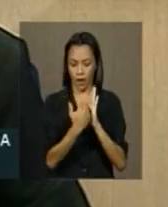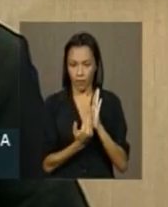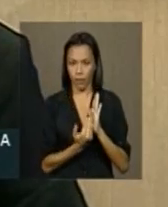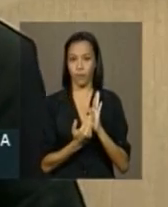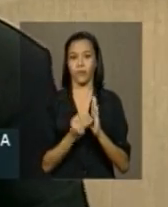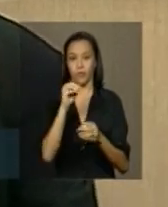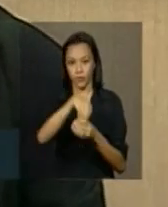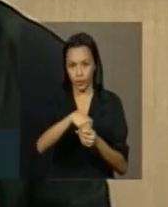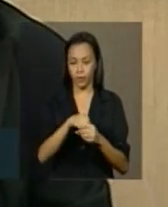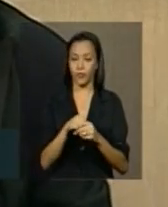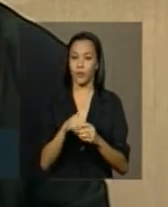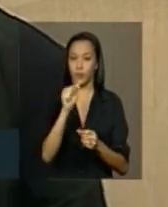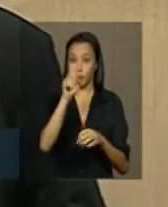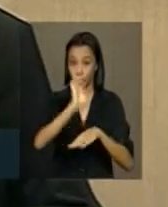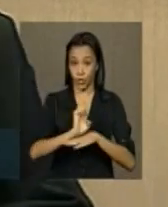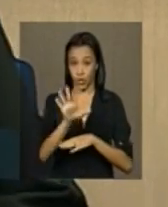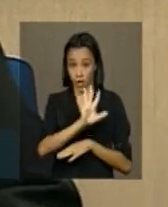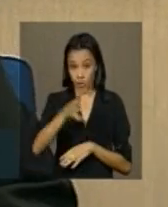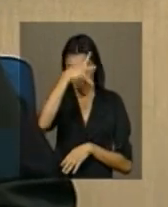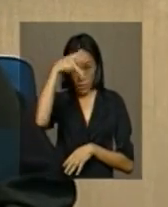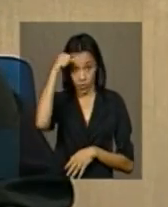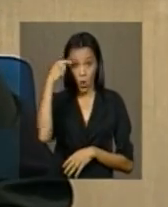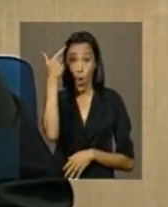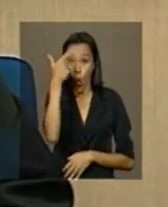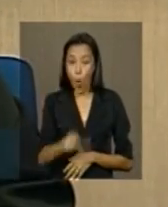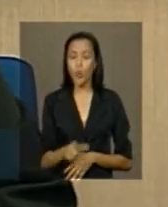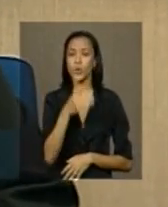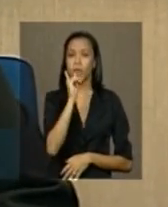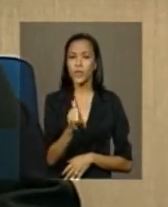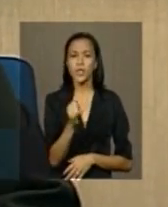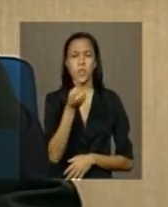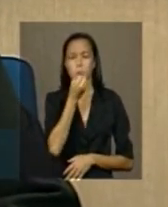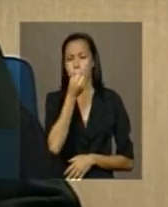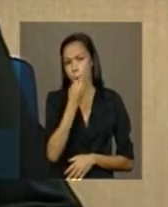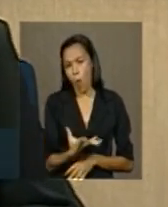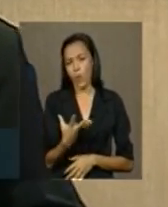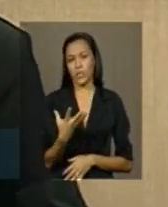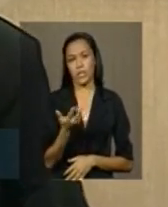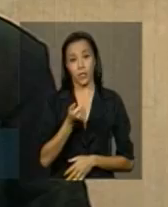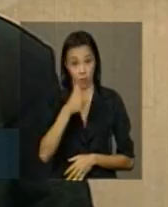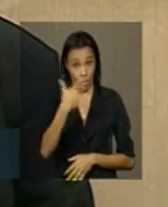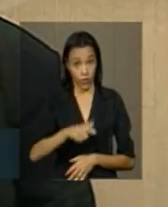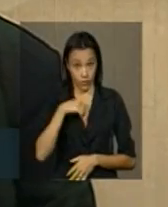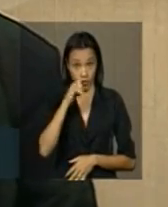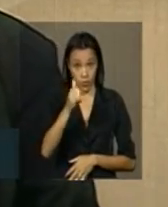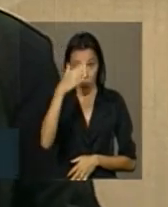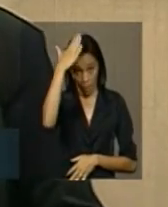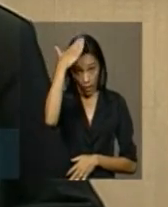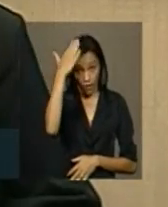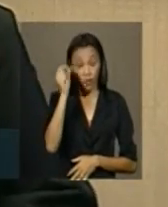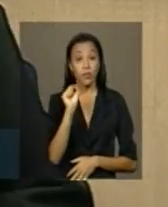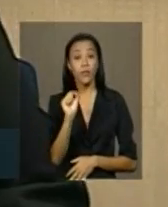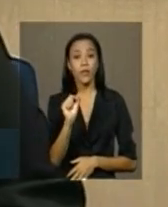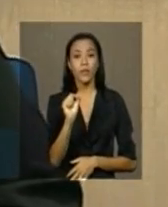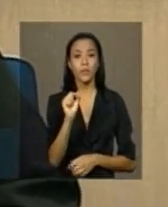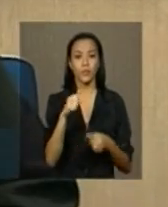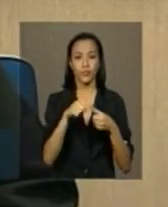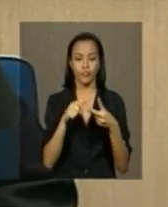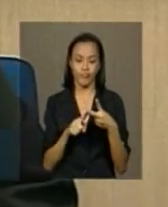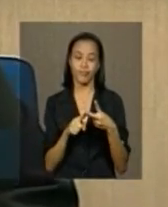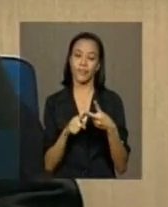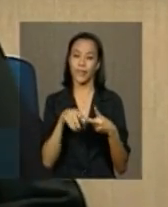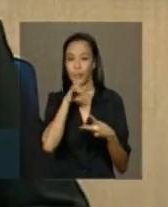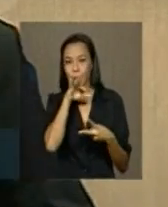Amazônia por outro lado temos duas notícias não tão boas se temos uma boa notícia no Pará temos duas boas